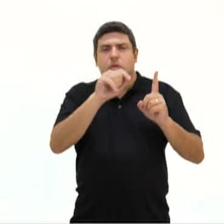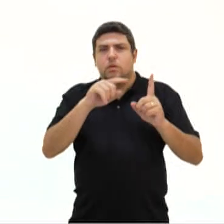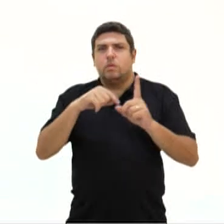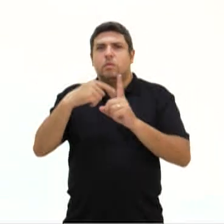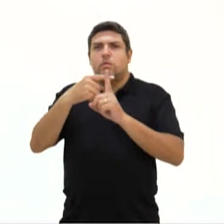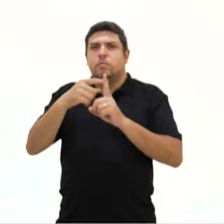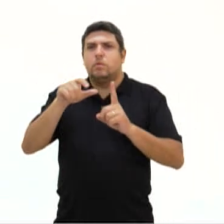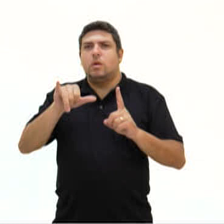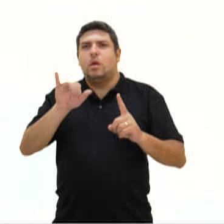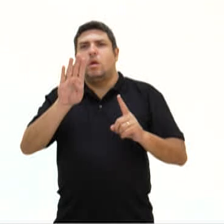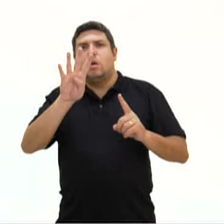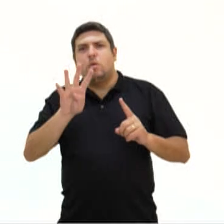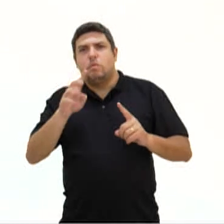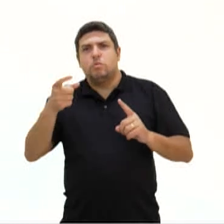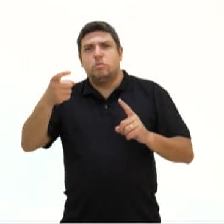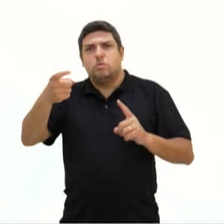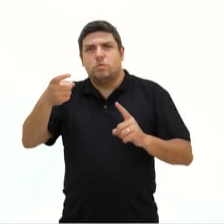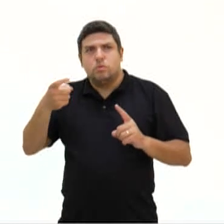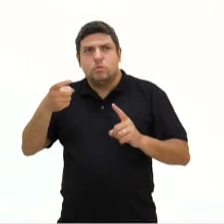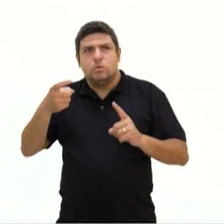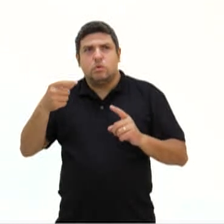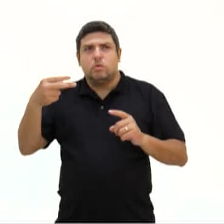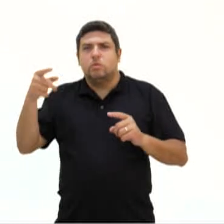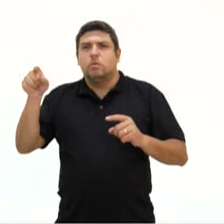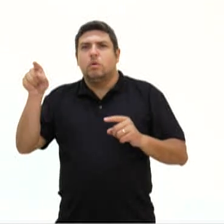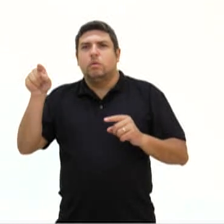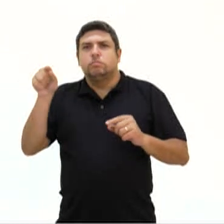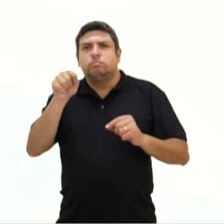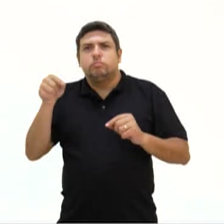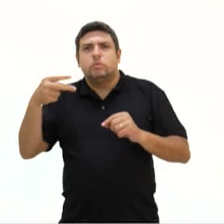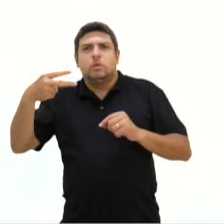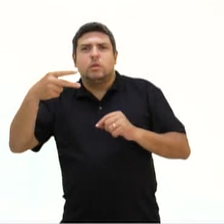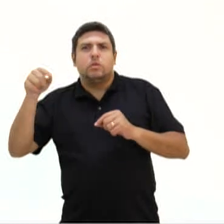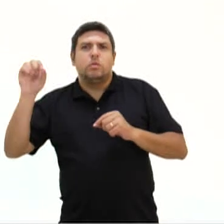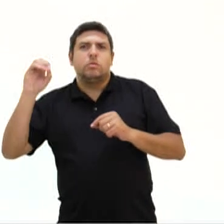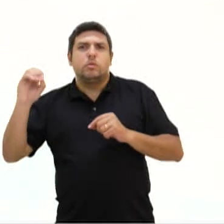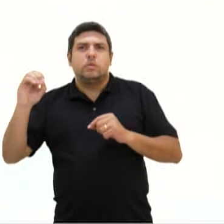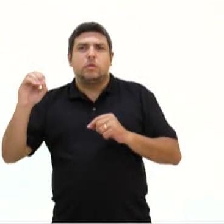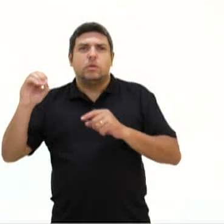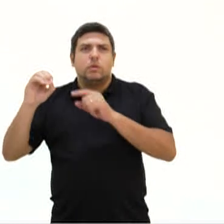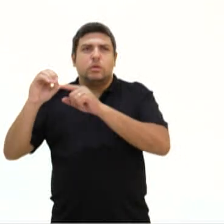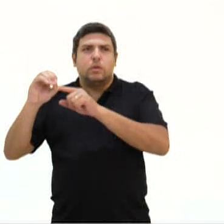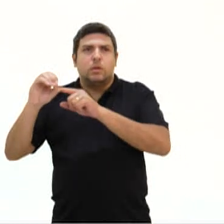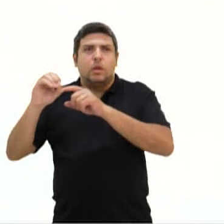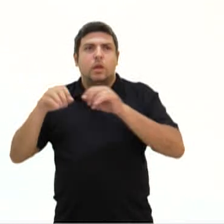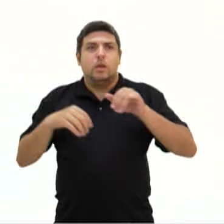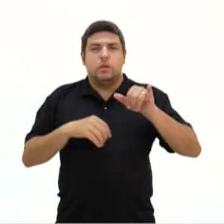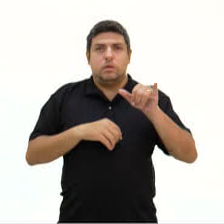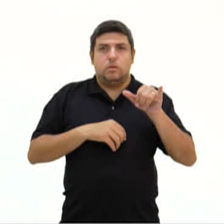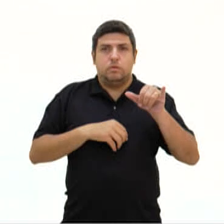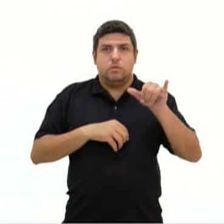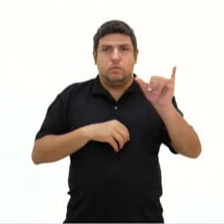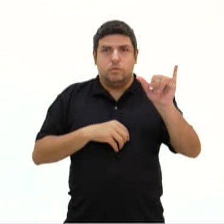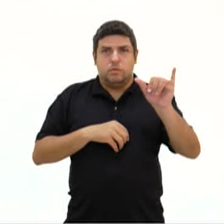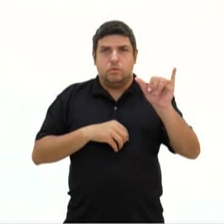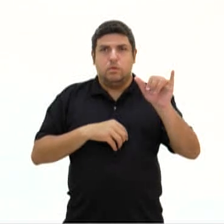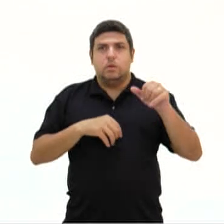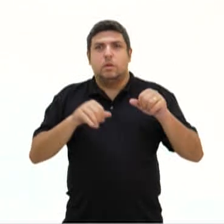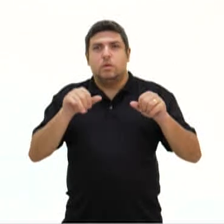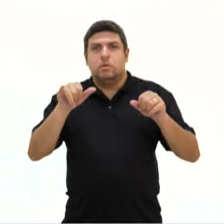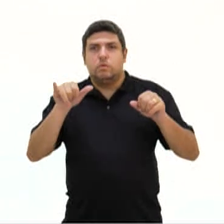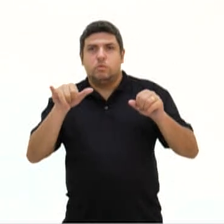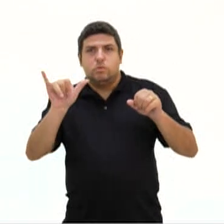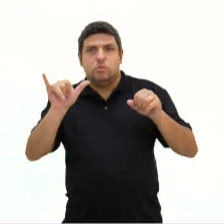que zero. Muito bem. Sabendo que a circunferência de centro x e y, lembra do centro?